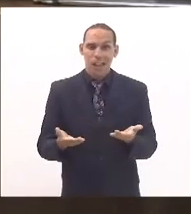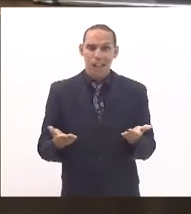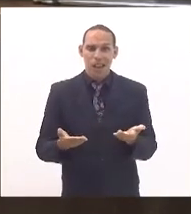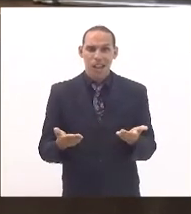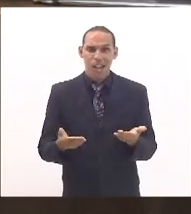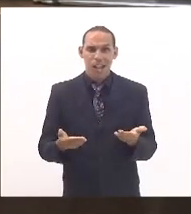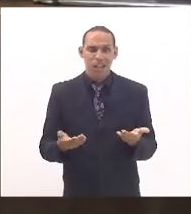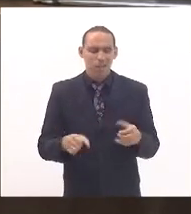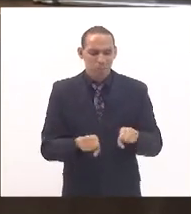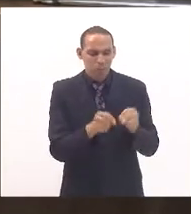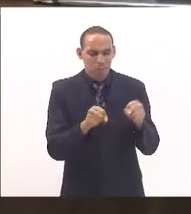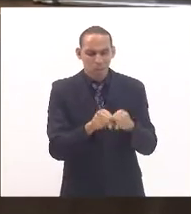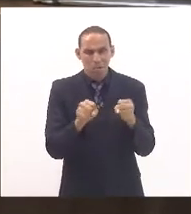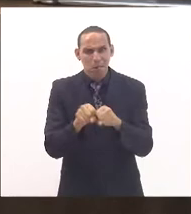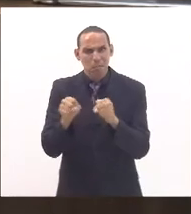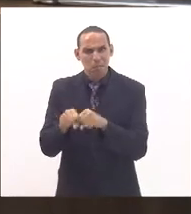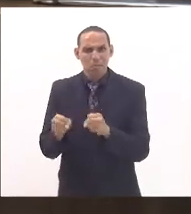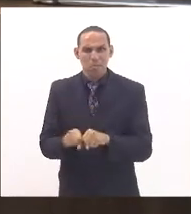dilapidante